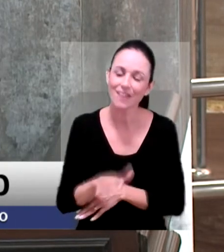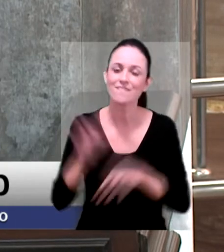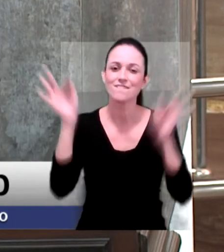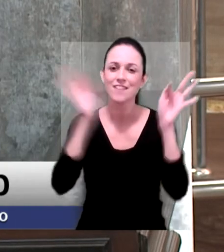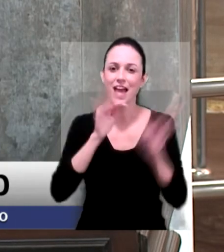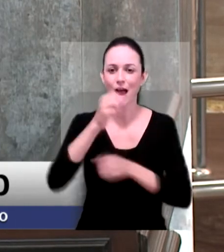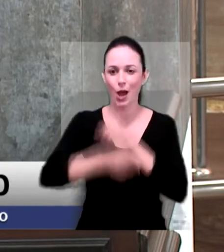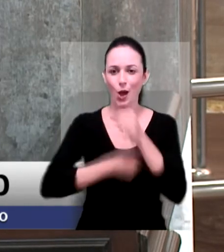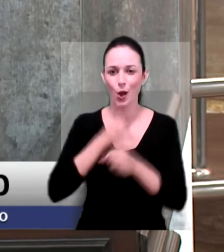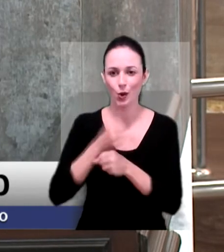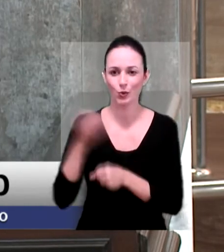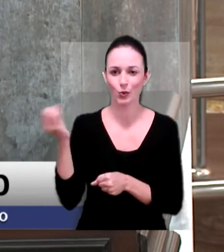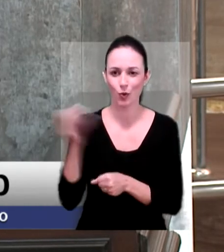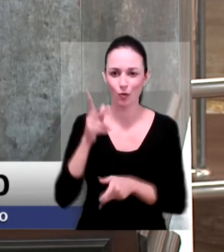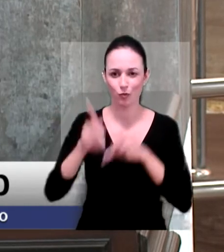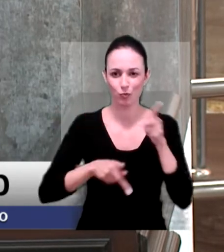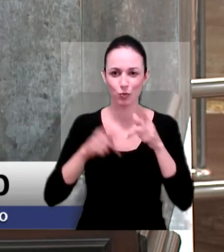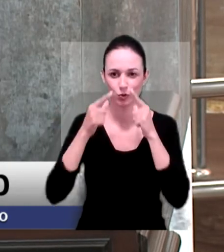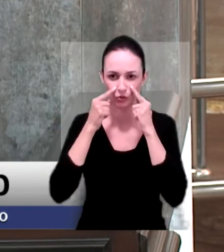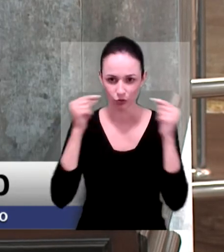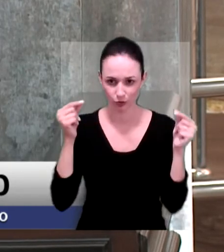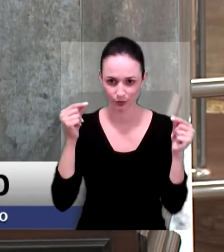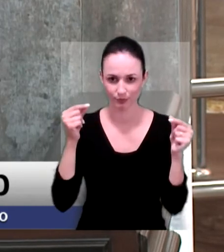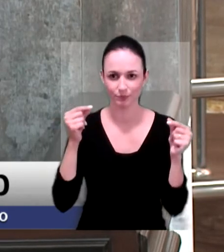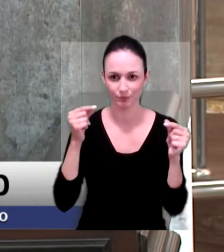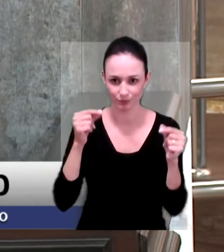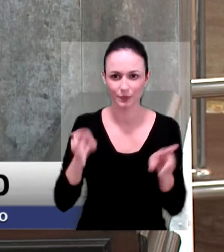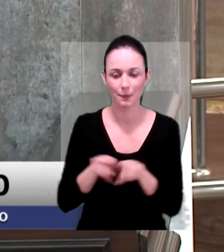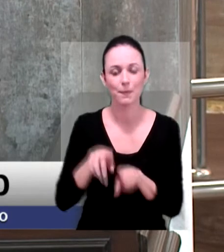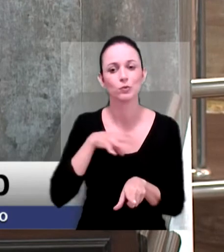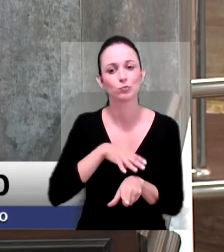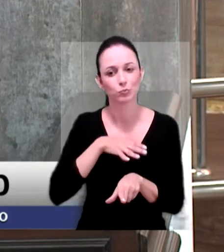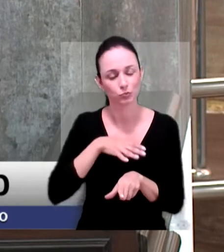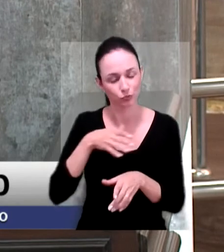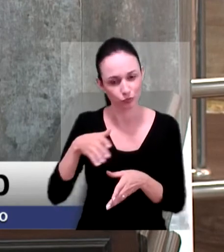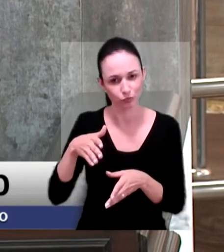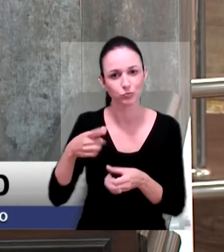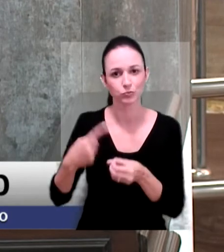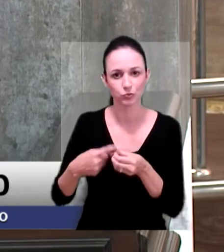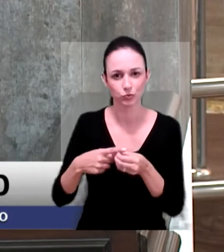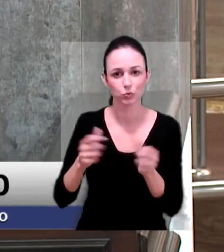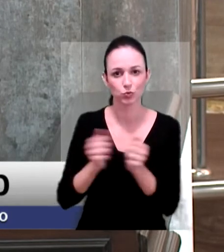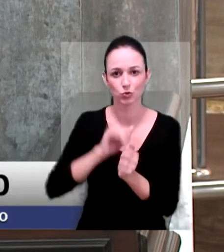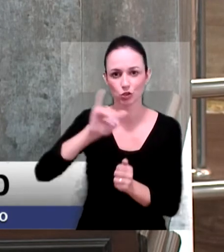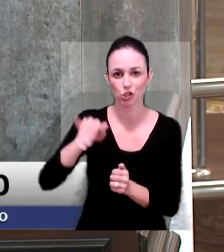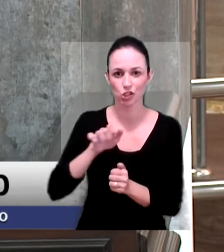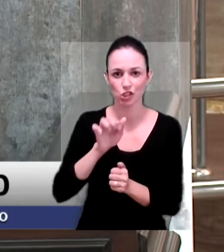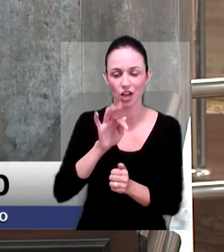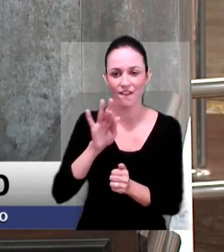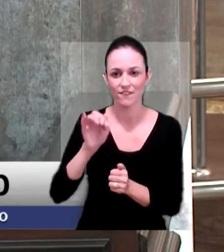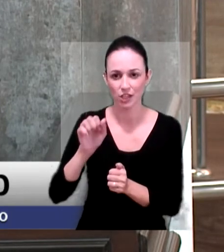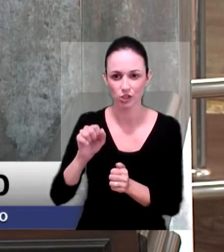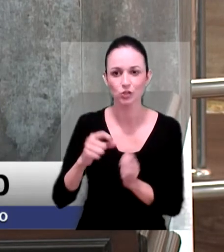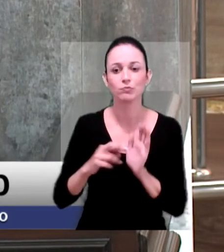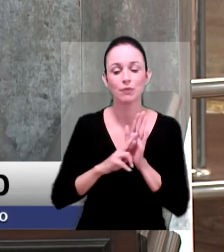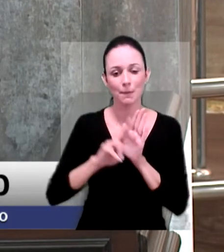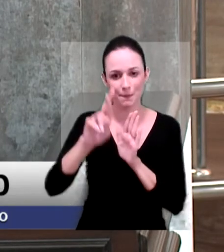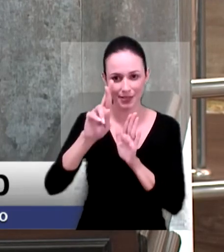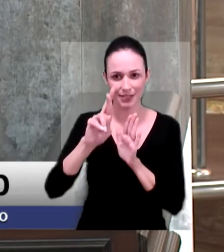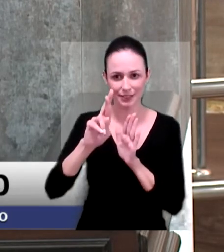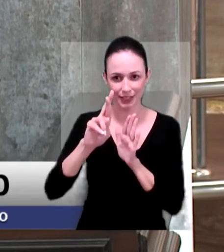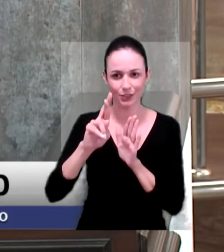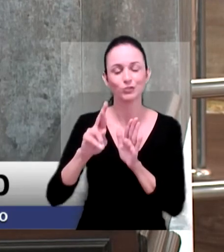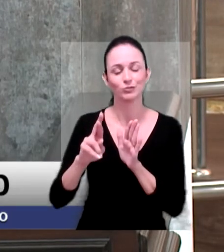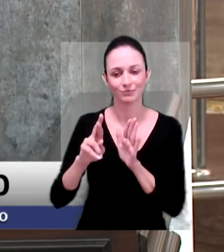jauense, a todo o povo do Distrito Jaú, e juntamente com o vereador Jefferson Vieira, representando o nosso distrito, estaremos levando